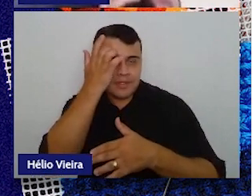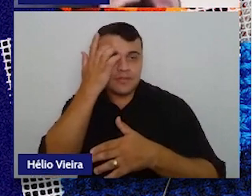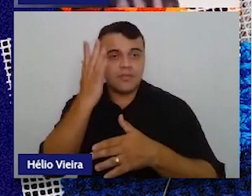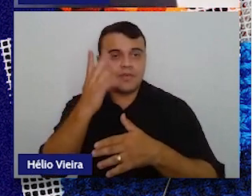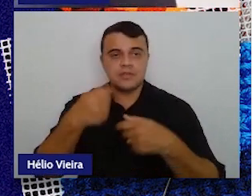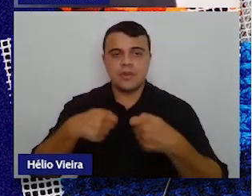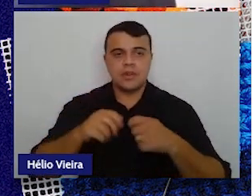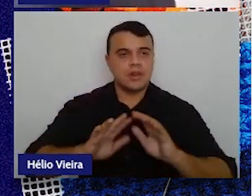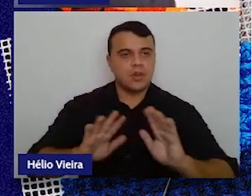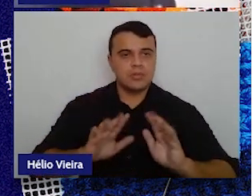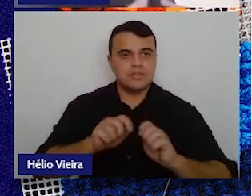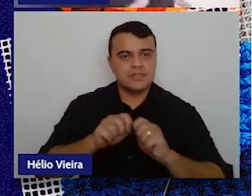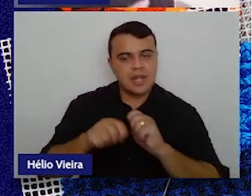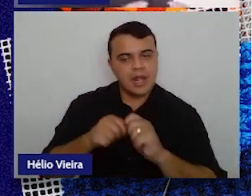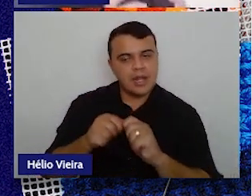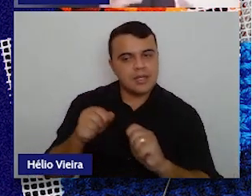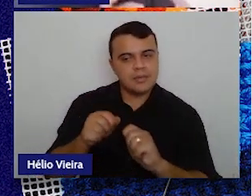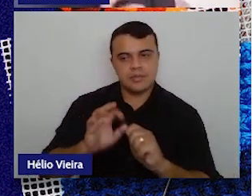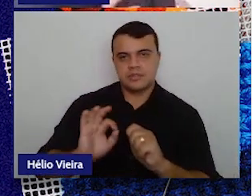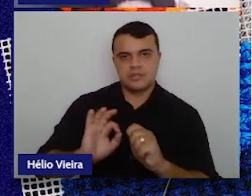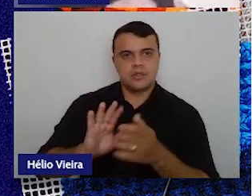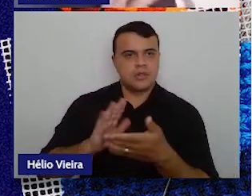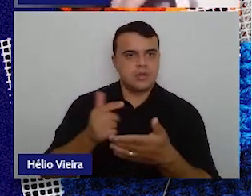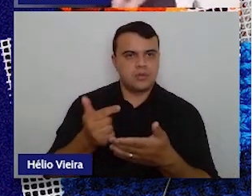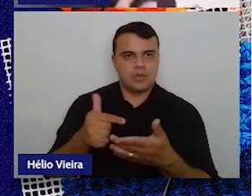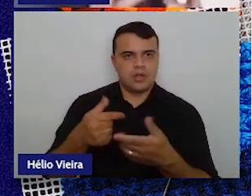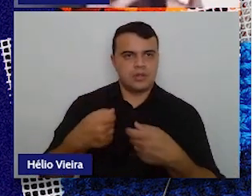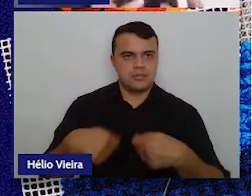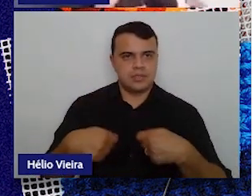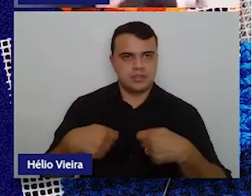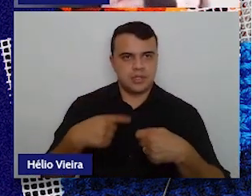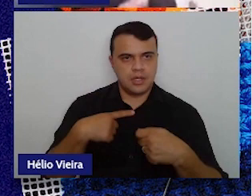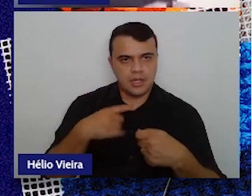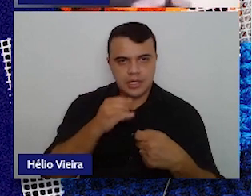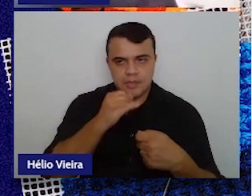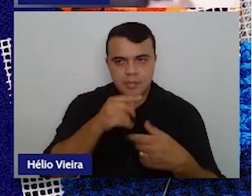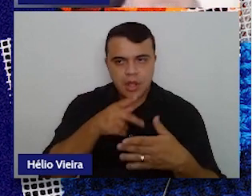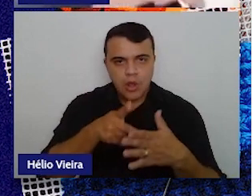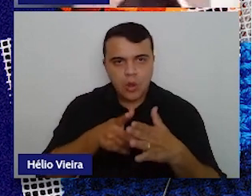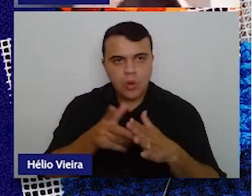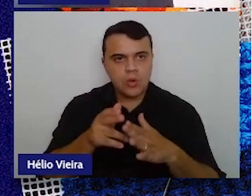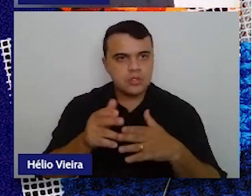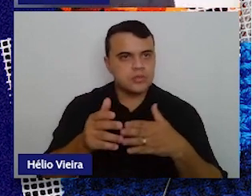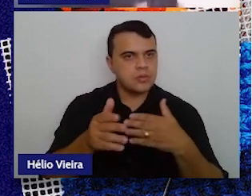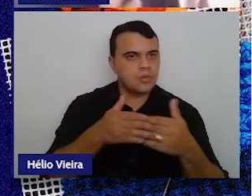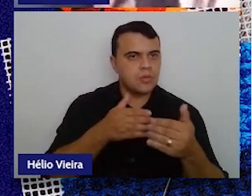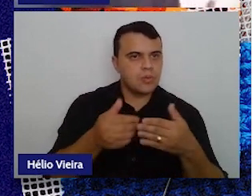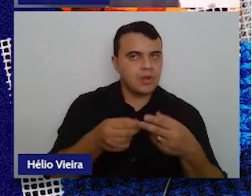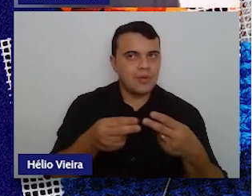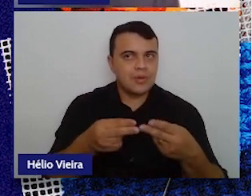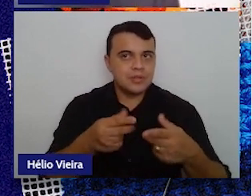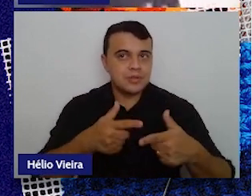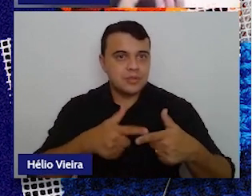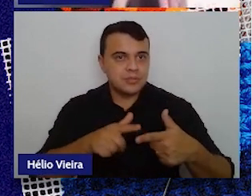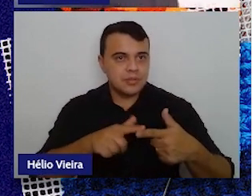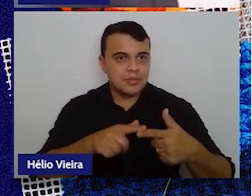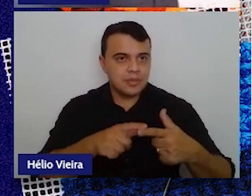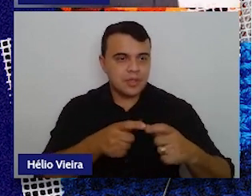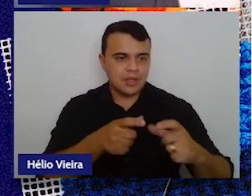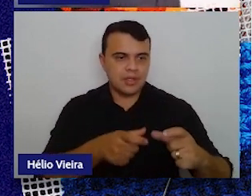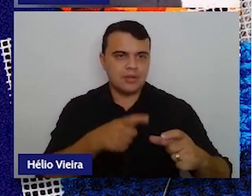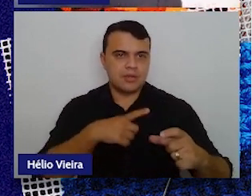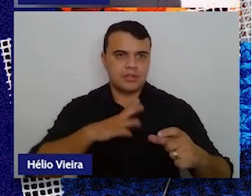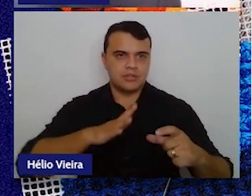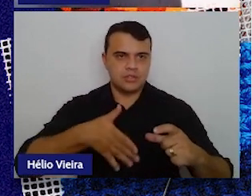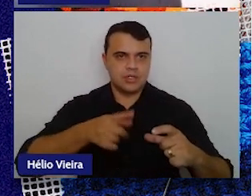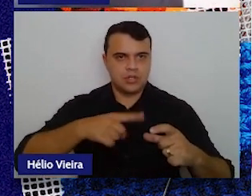fazer arremate e não precisa ter esse cortezinho, ou seja, qualquer disquinho de cartão já é o